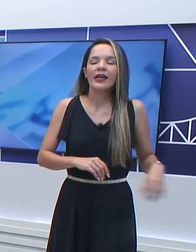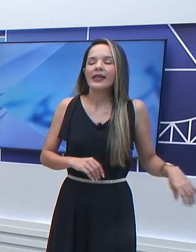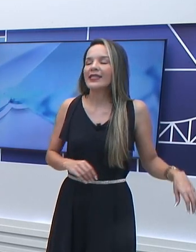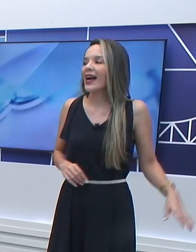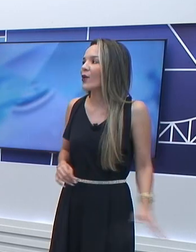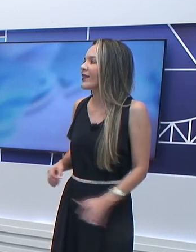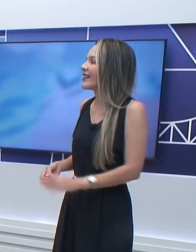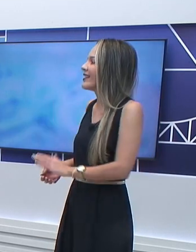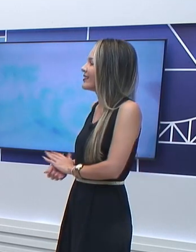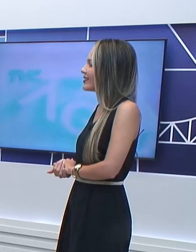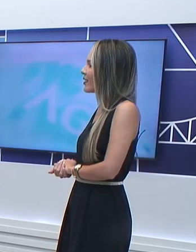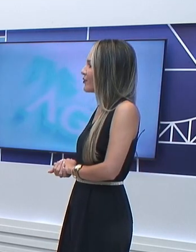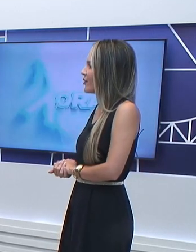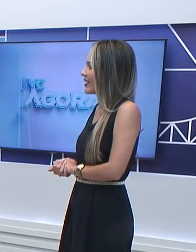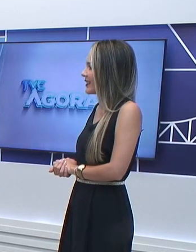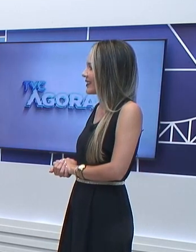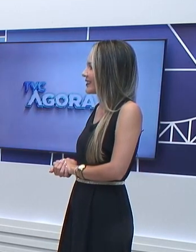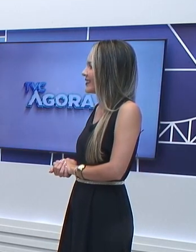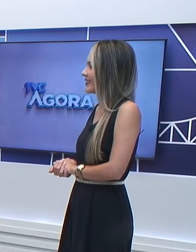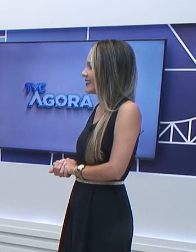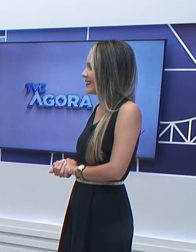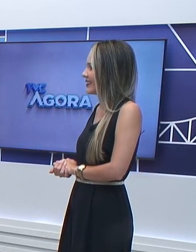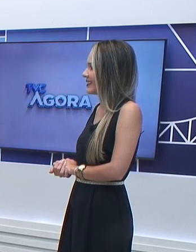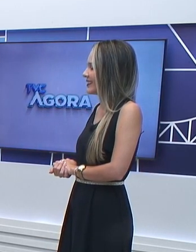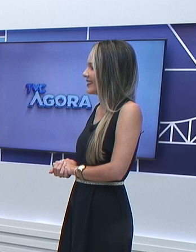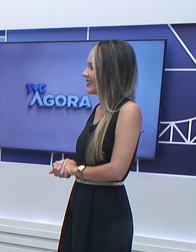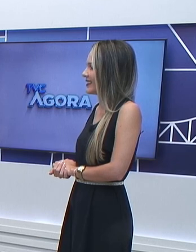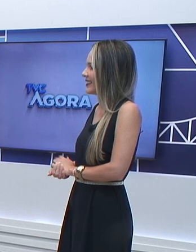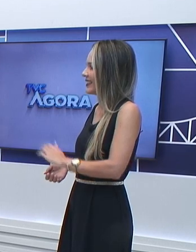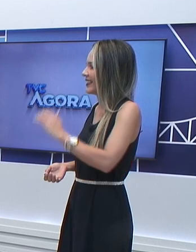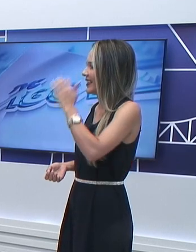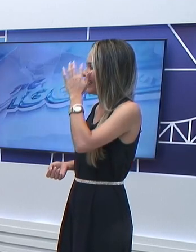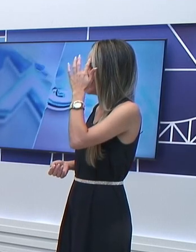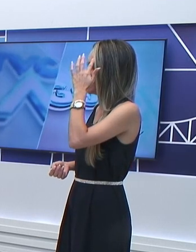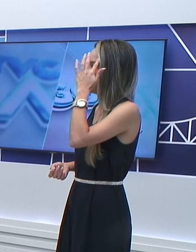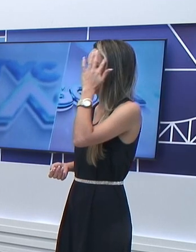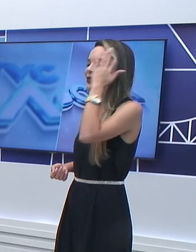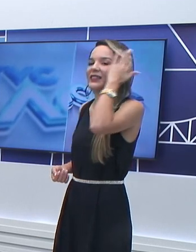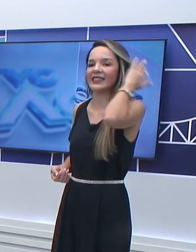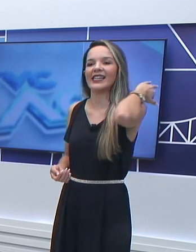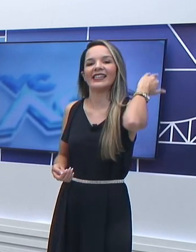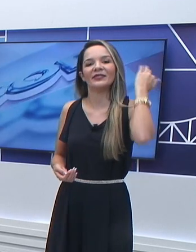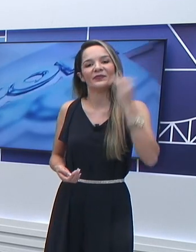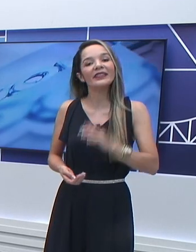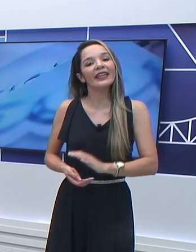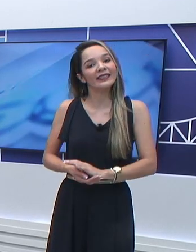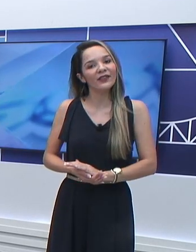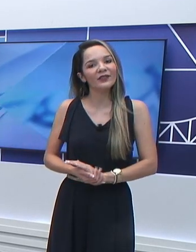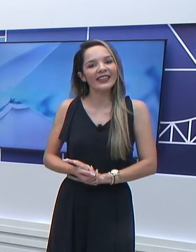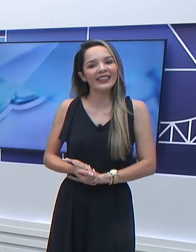992344539, Israel, quinta-feira. Pois é, menina. Pois é, voou.